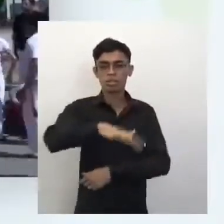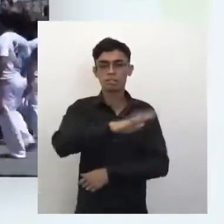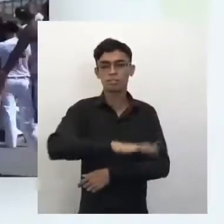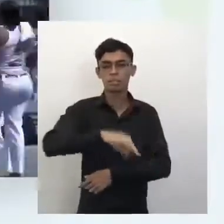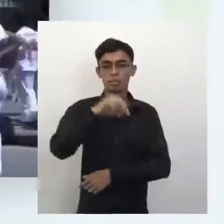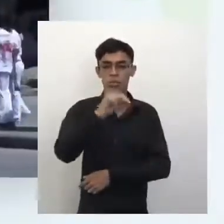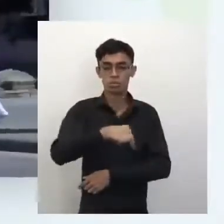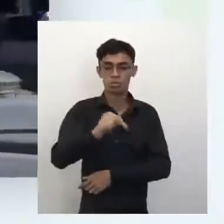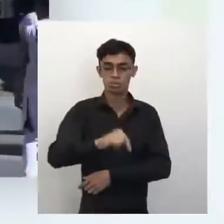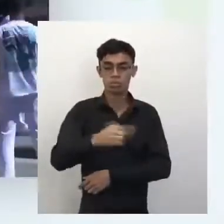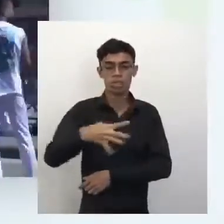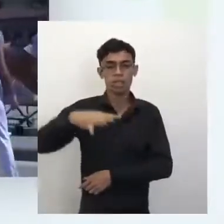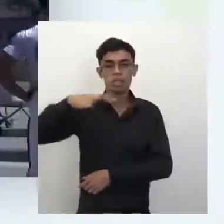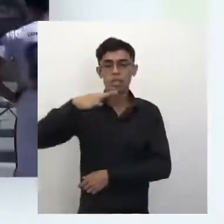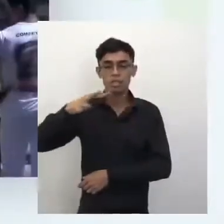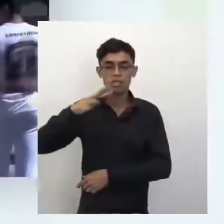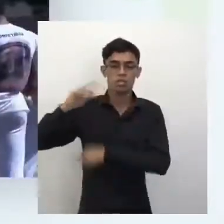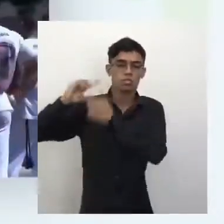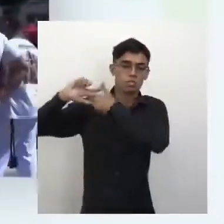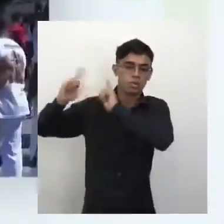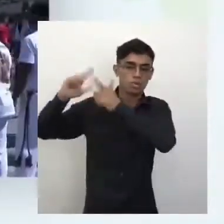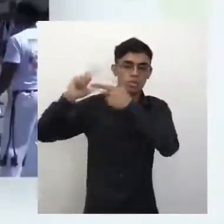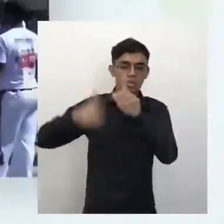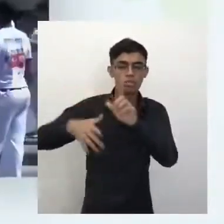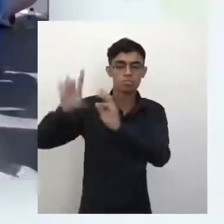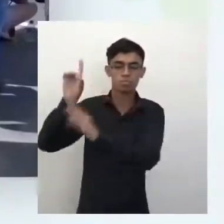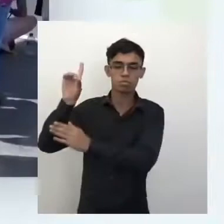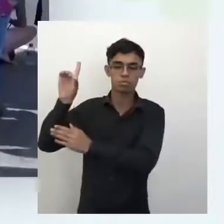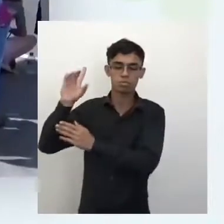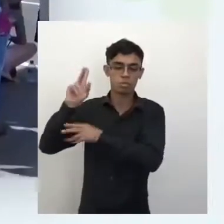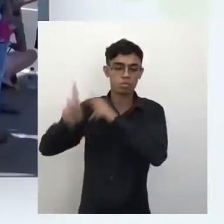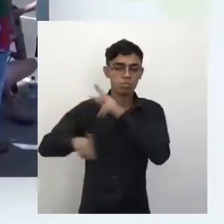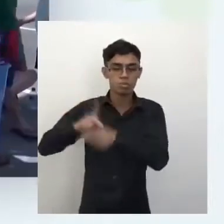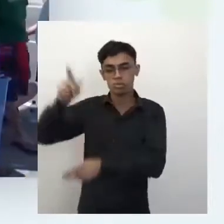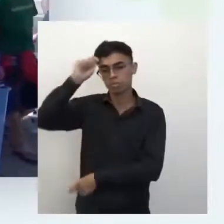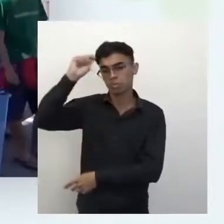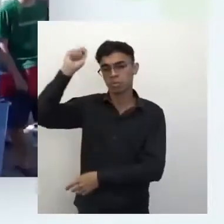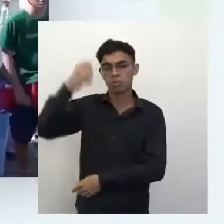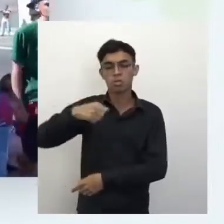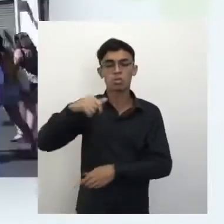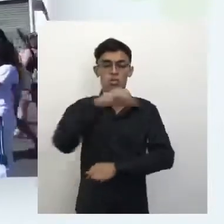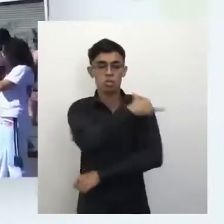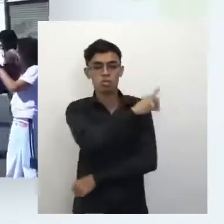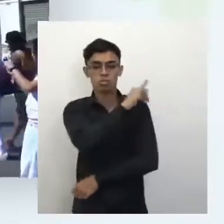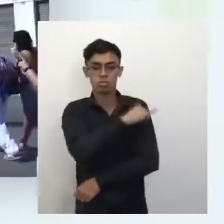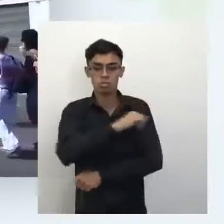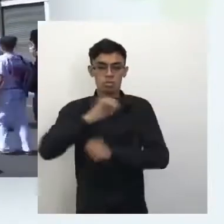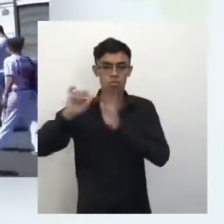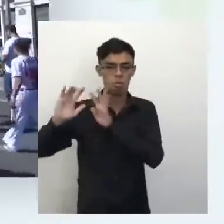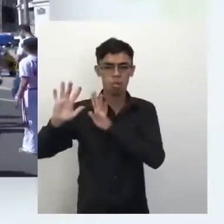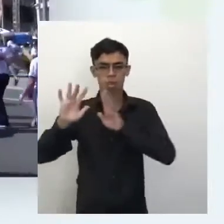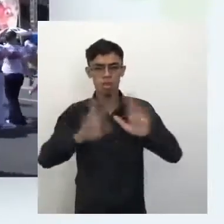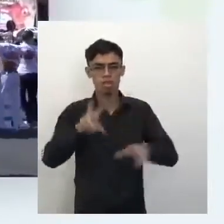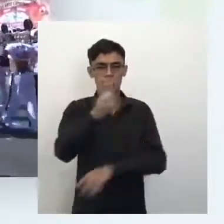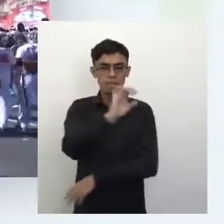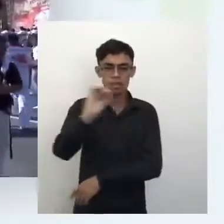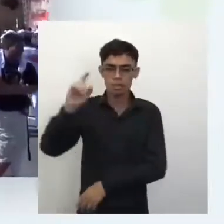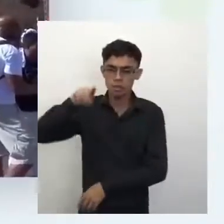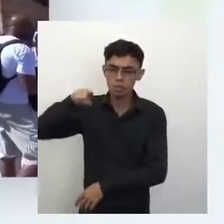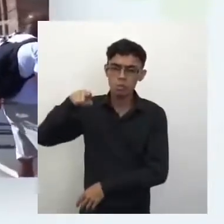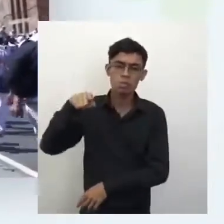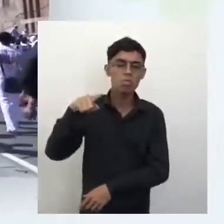de partida para conhecer a herança africana no Rio de Janeiro. Neste cais, desembarcaram mais de 500 mil